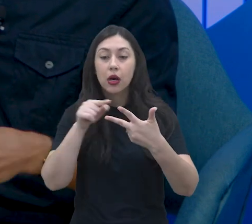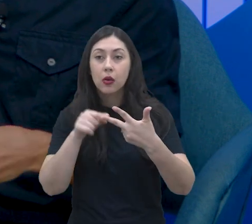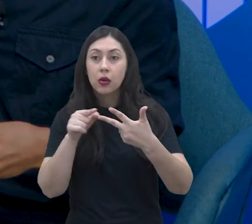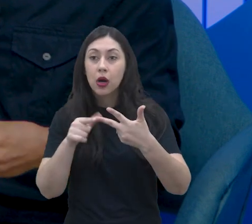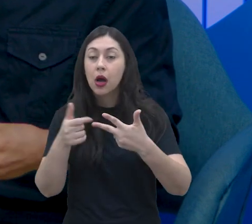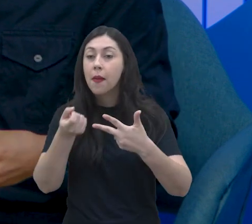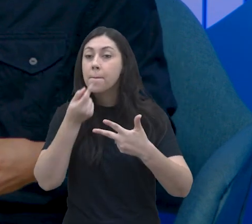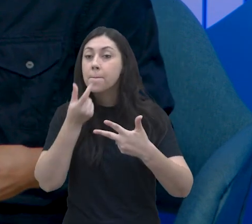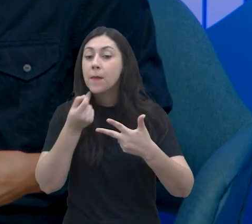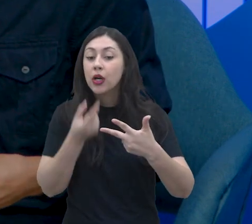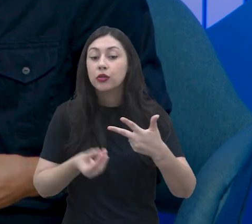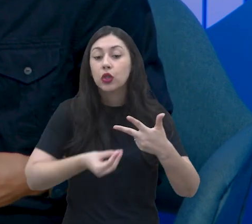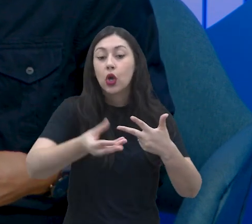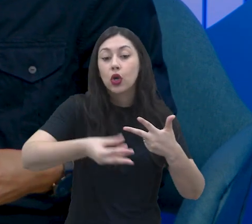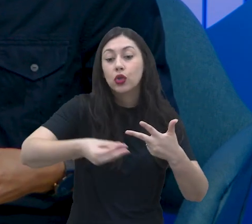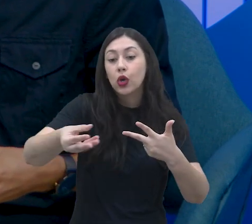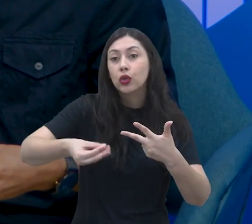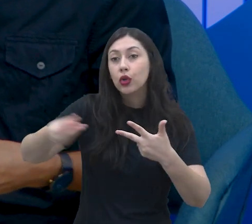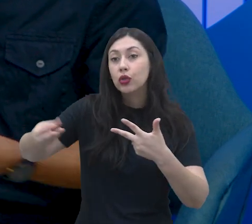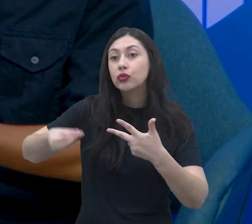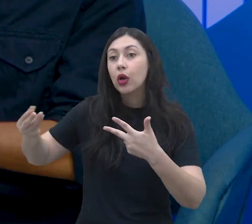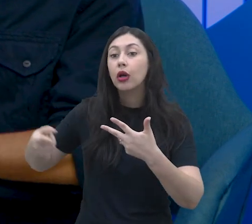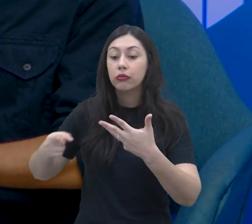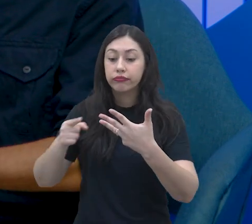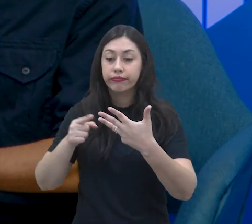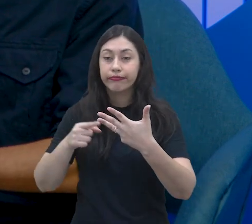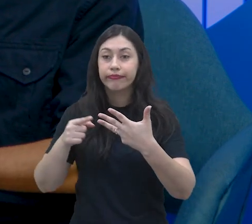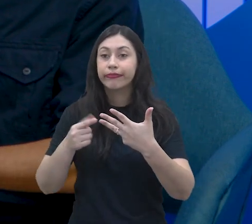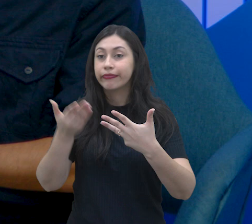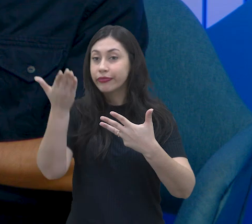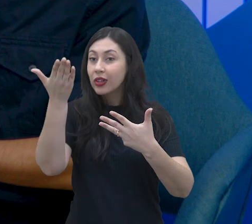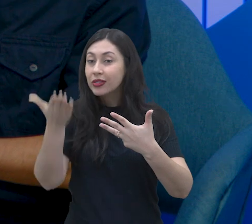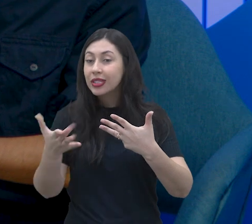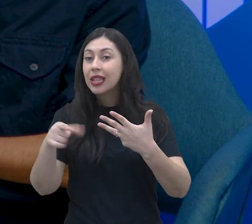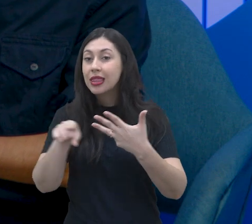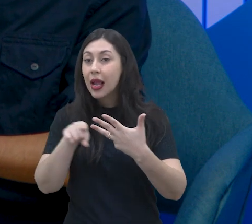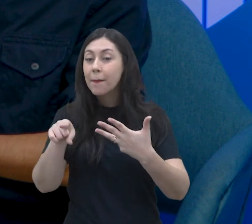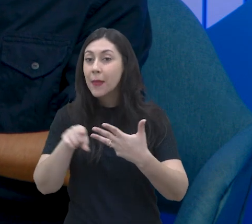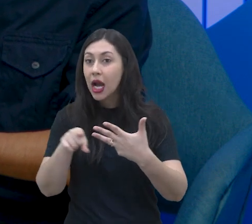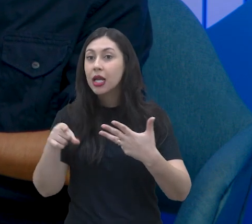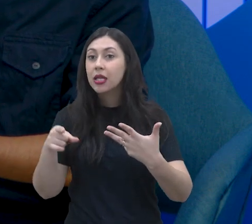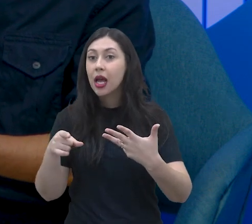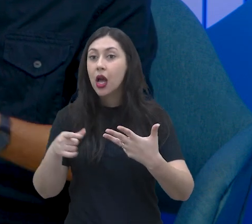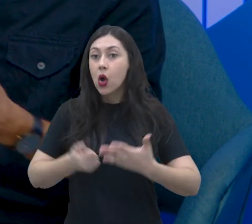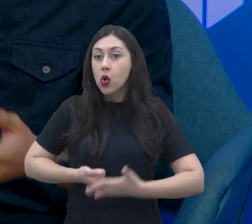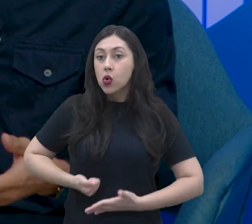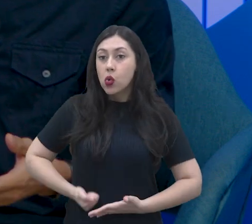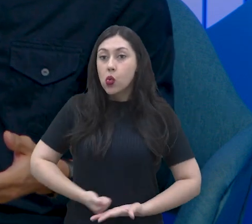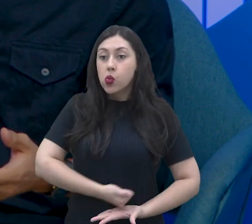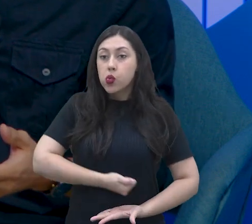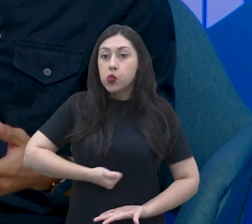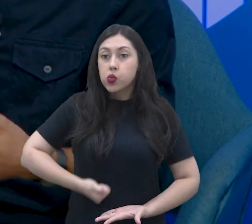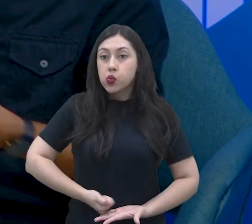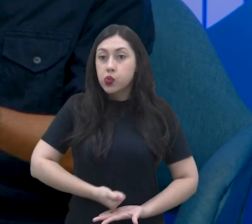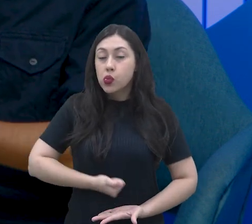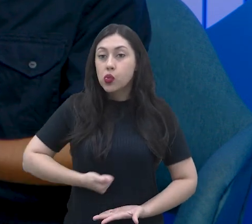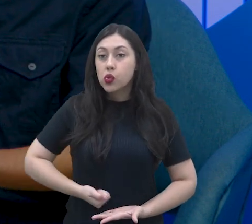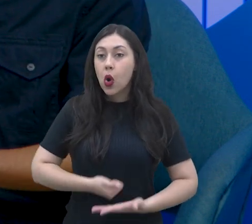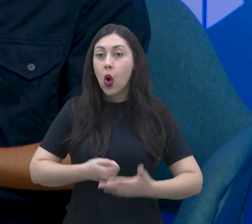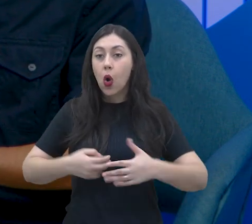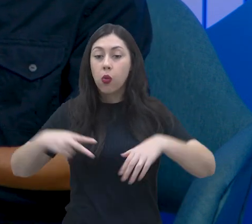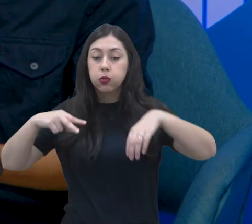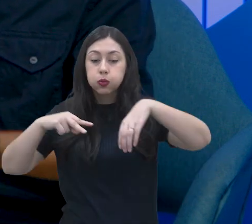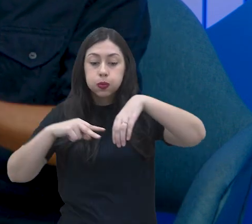da distribuição dos medicamentos, a sua própria área de atuação, que é a parte dos ultrassons, né, que é o diagnóstico